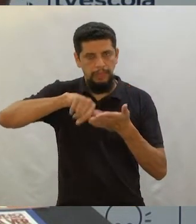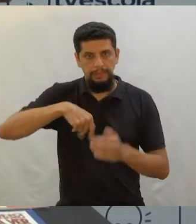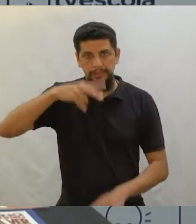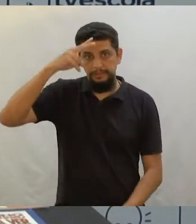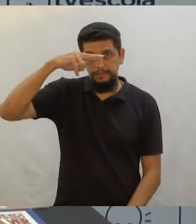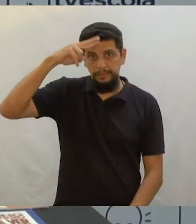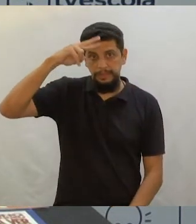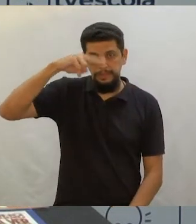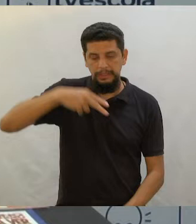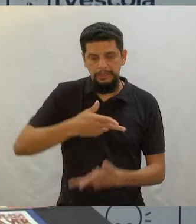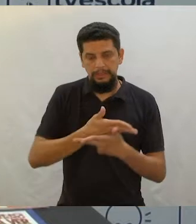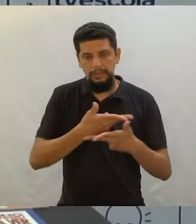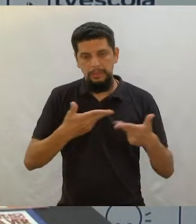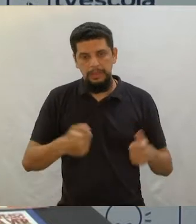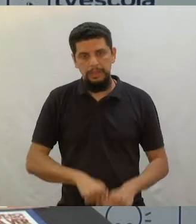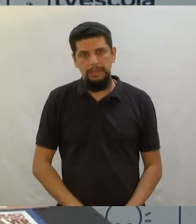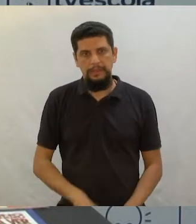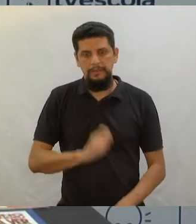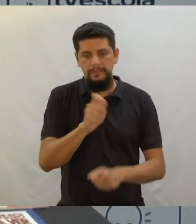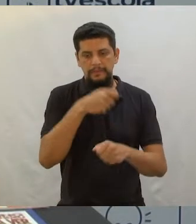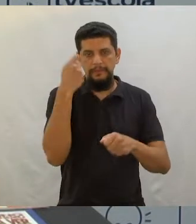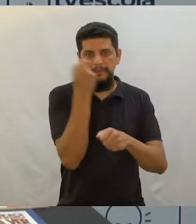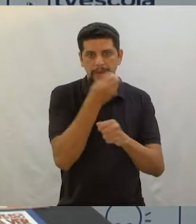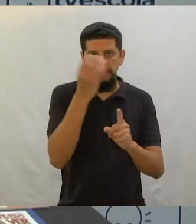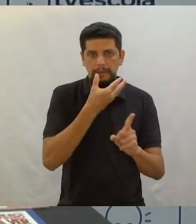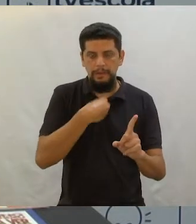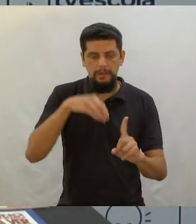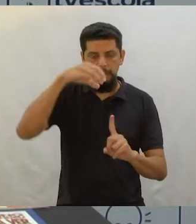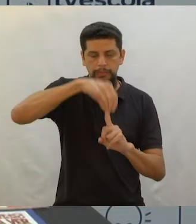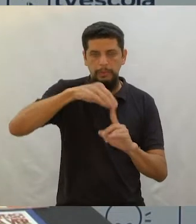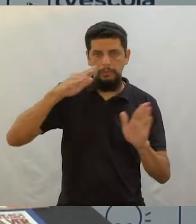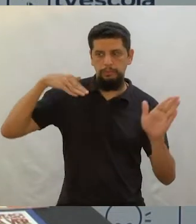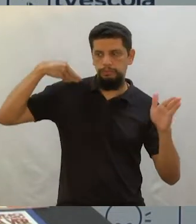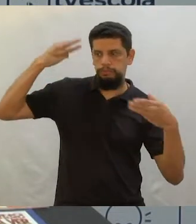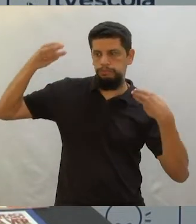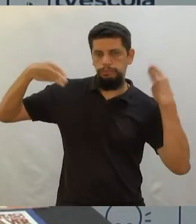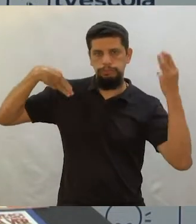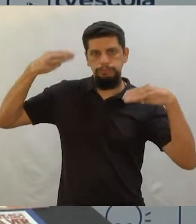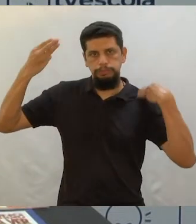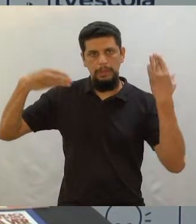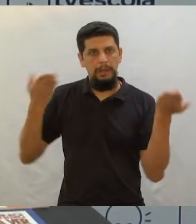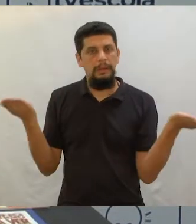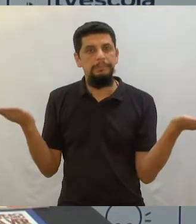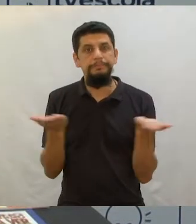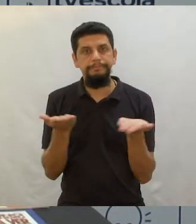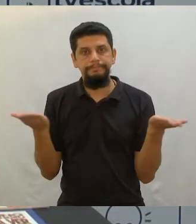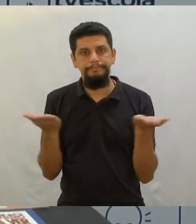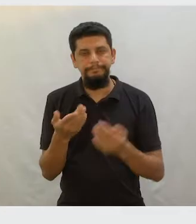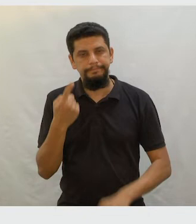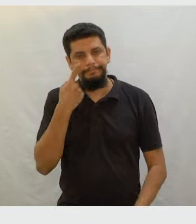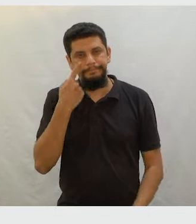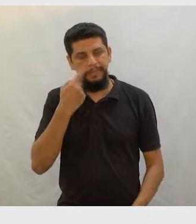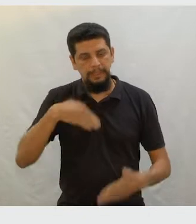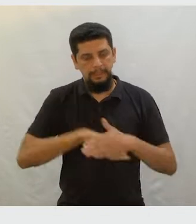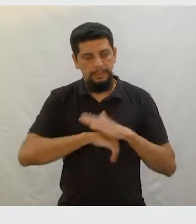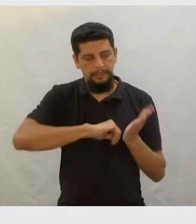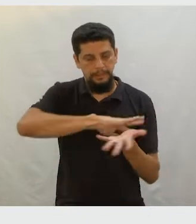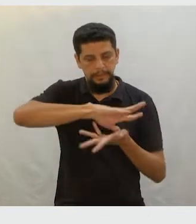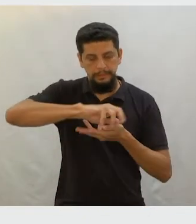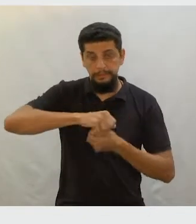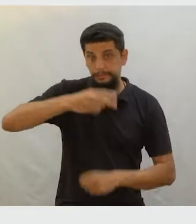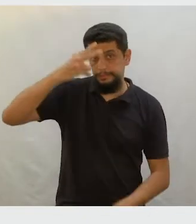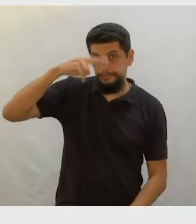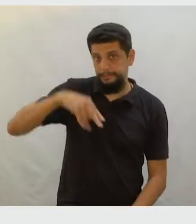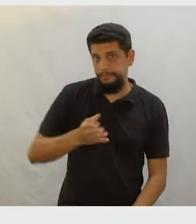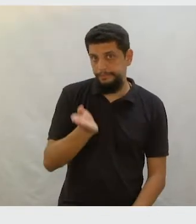infinidade de coisas fadas Reis marinheiros e agora vamos entrar ainda